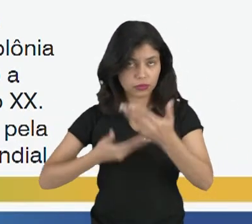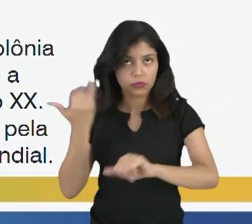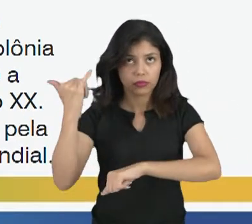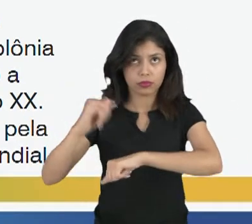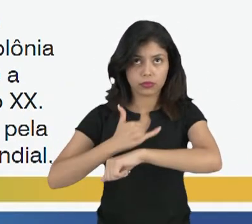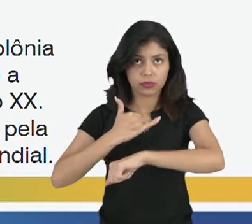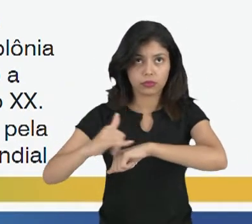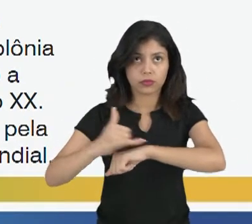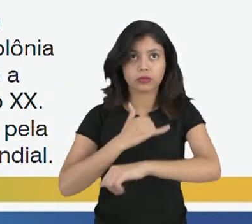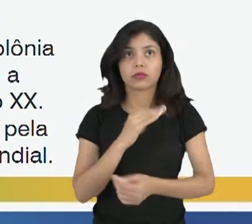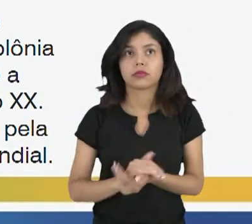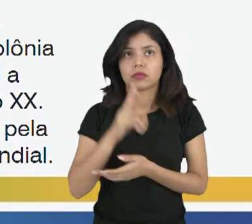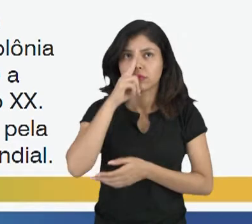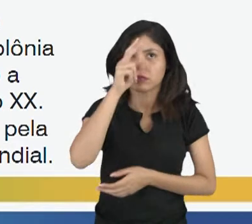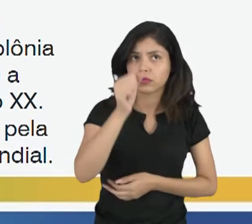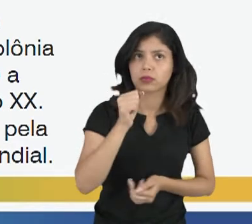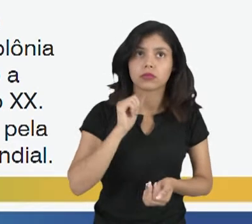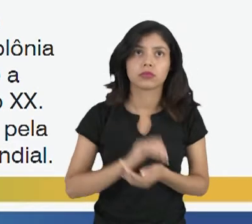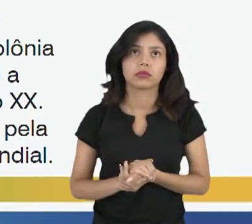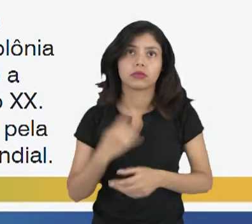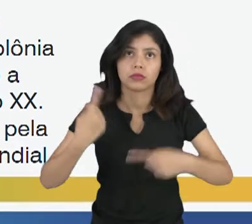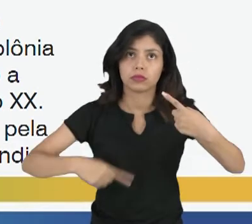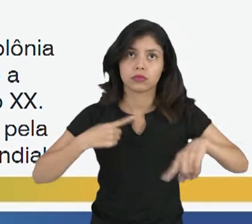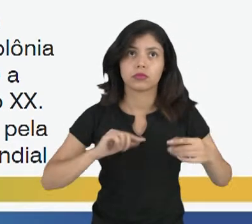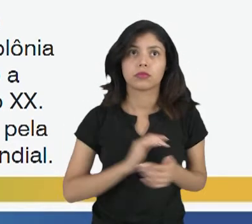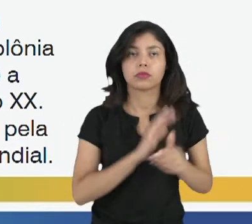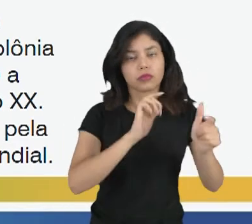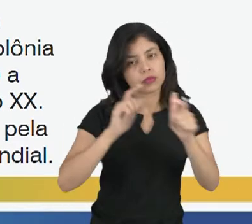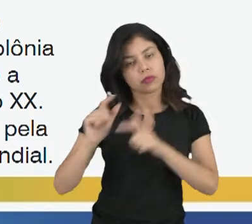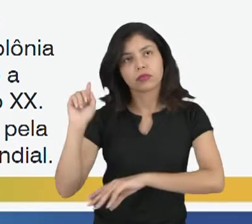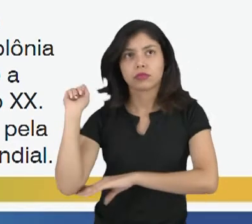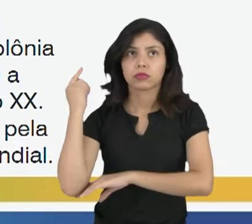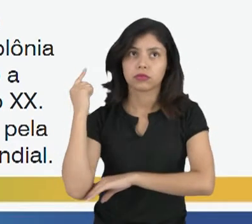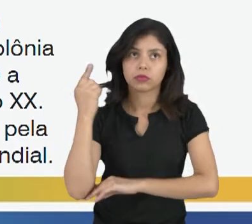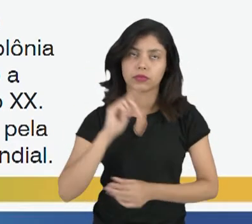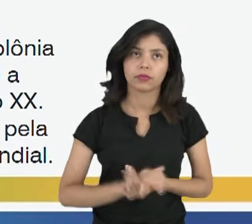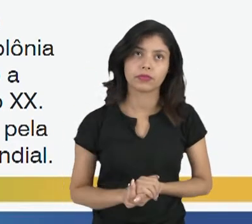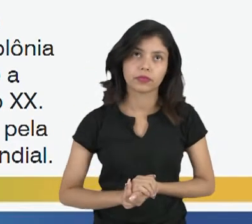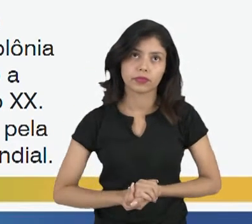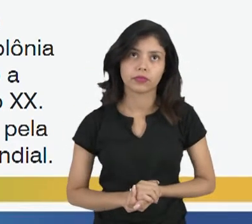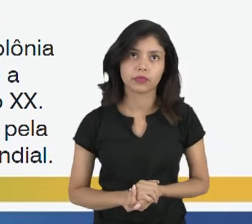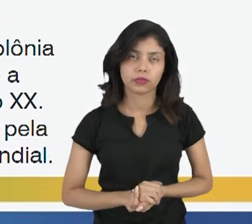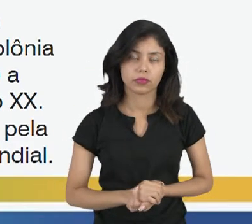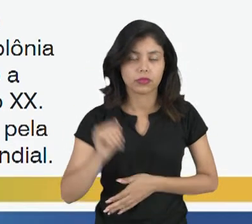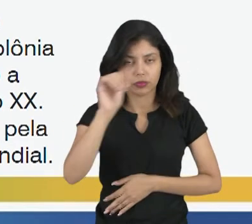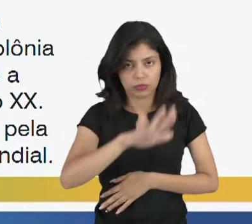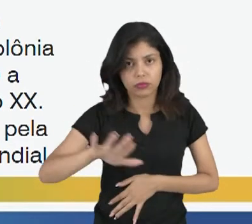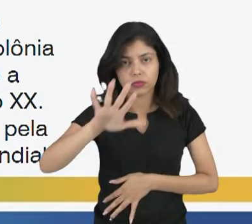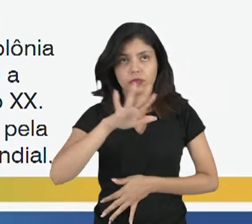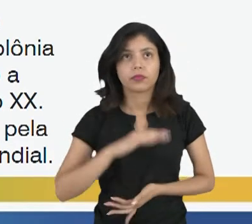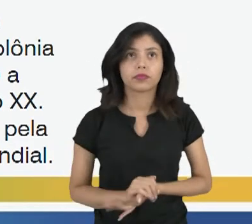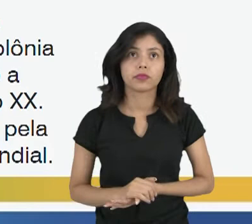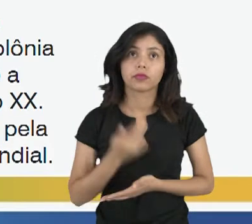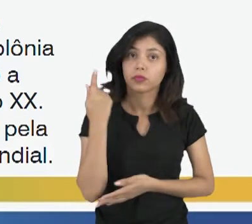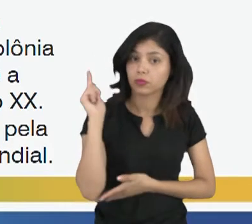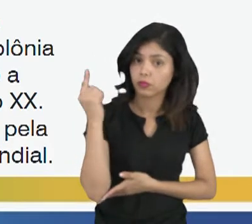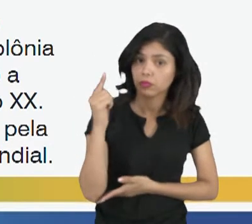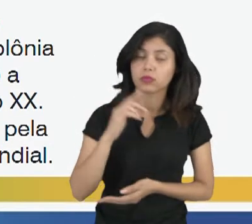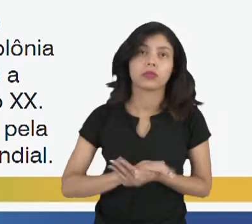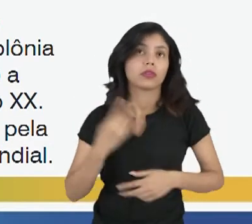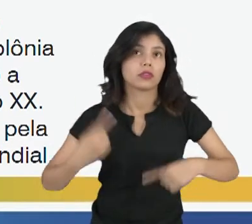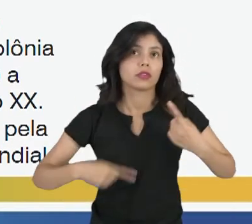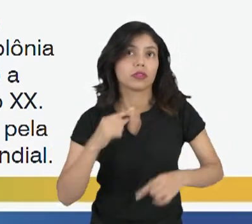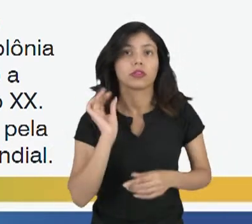através das relações e estratégias entre o poder político e os espaços geográficos dessas Nações aí